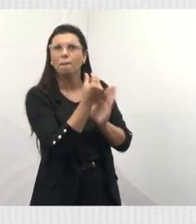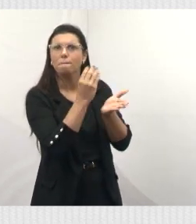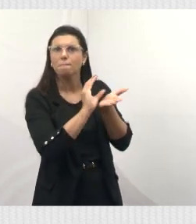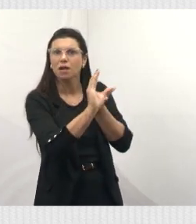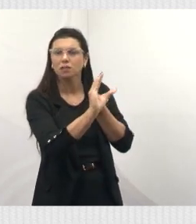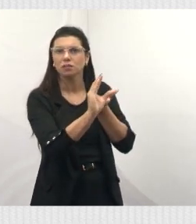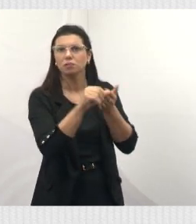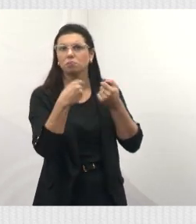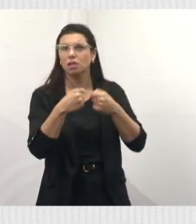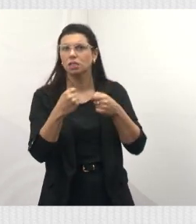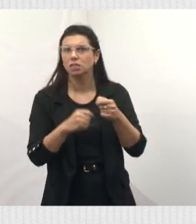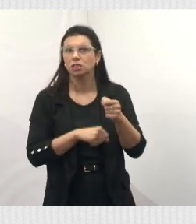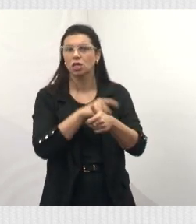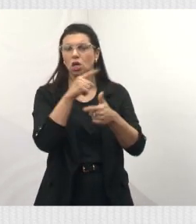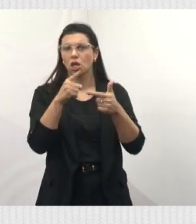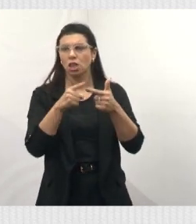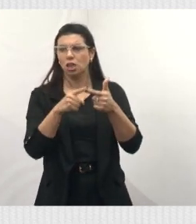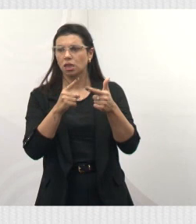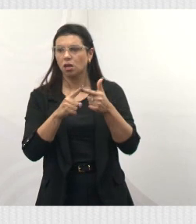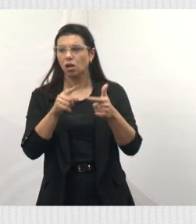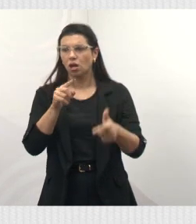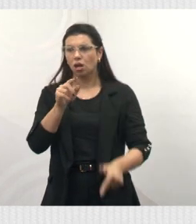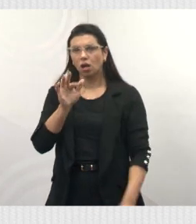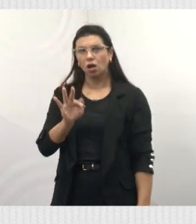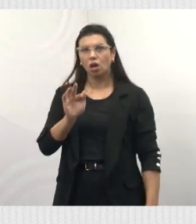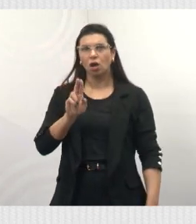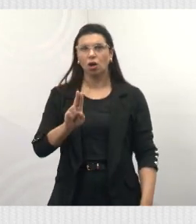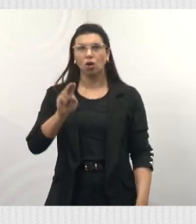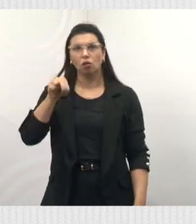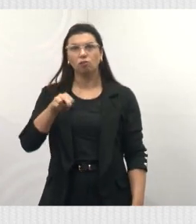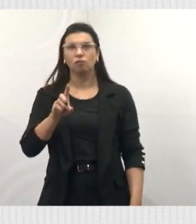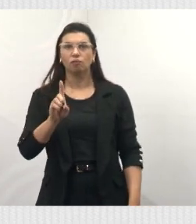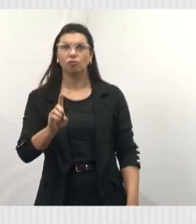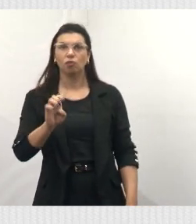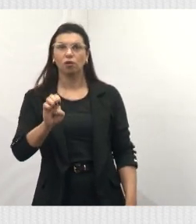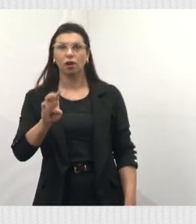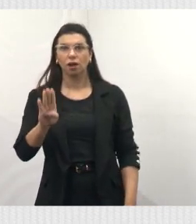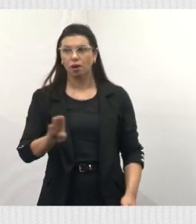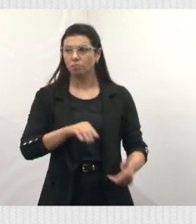dinheiro que junta dinheiro municipal, estadual e federal,